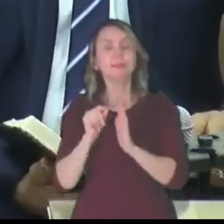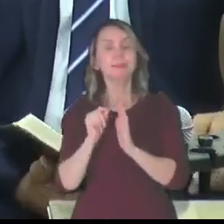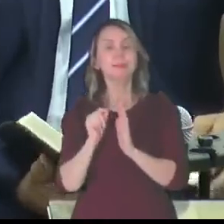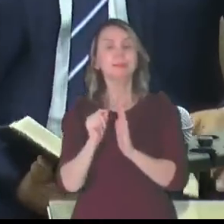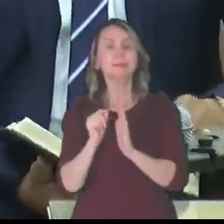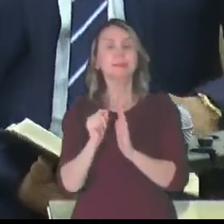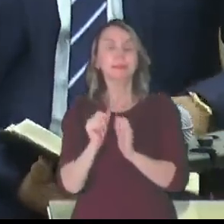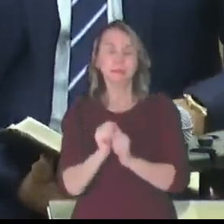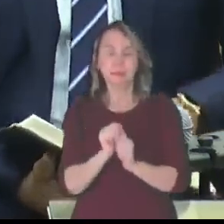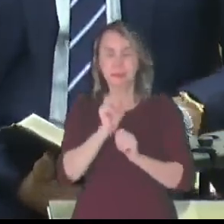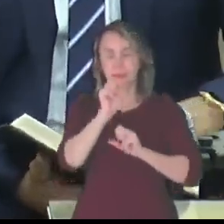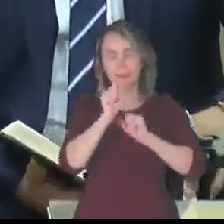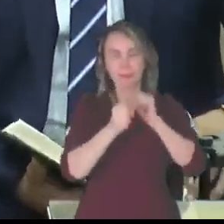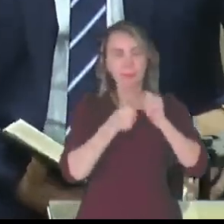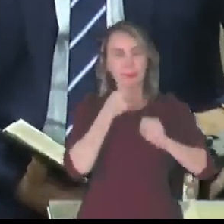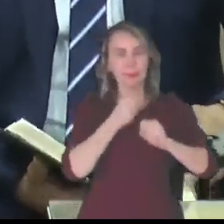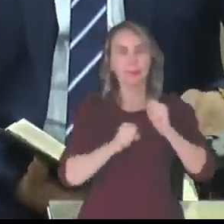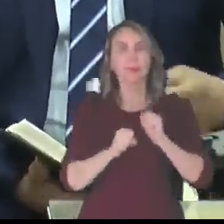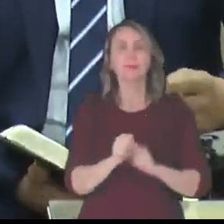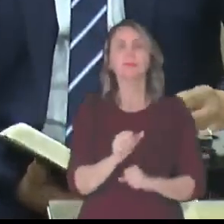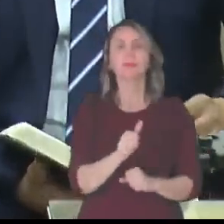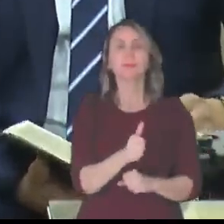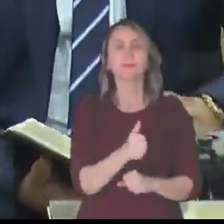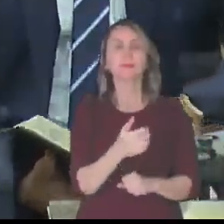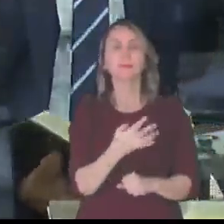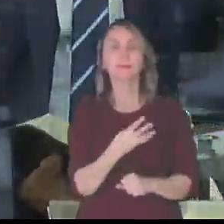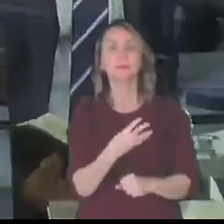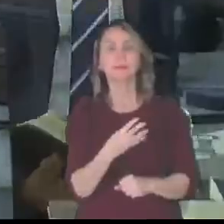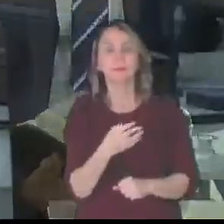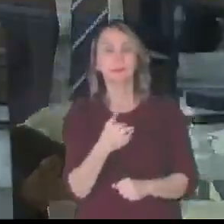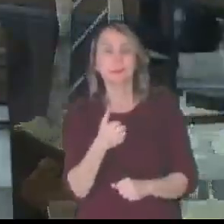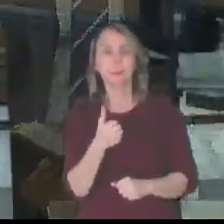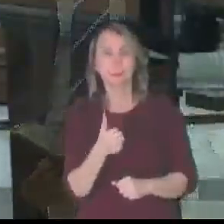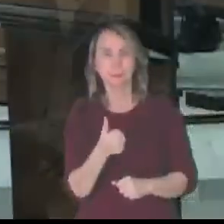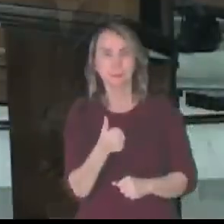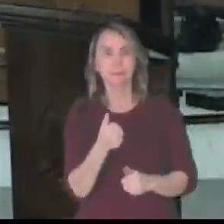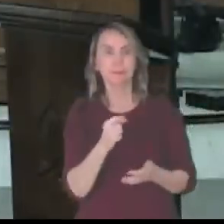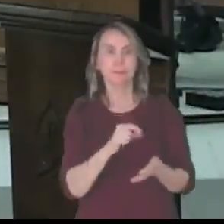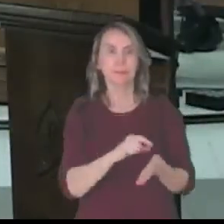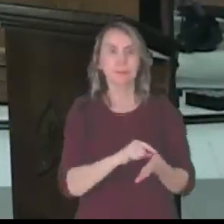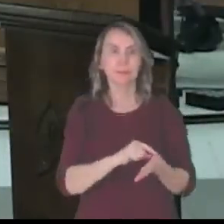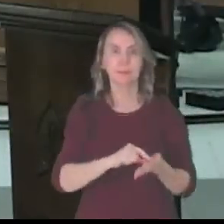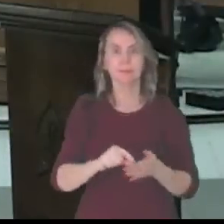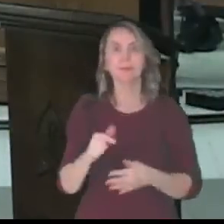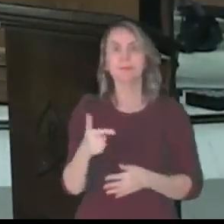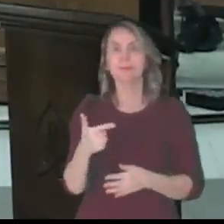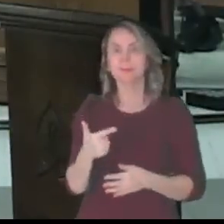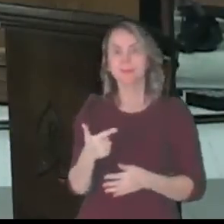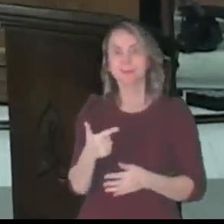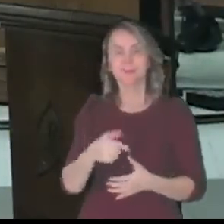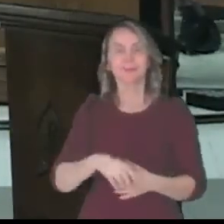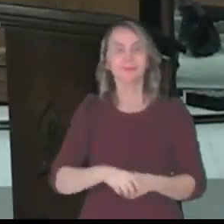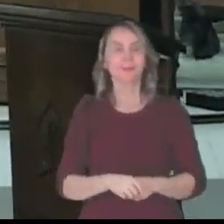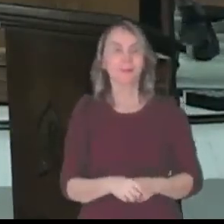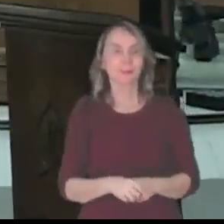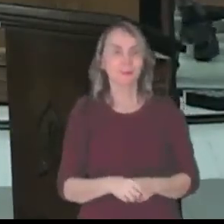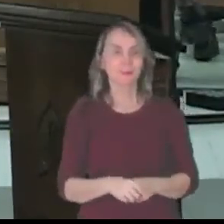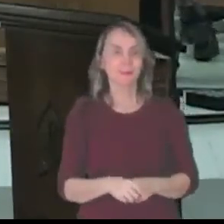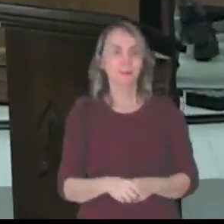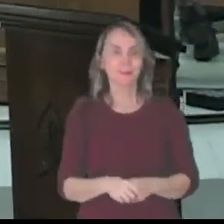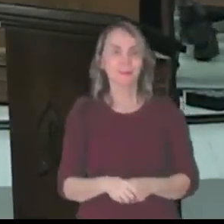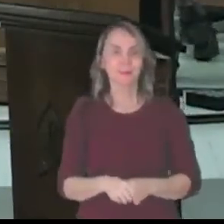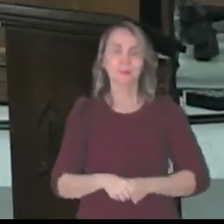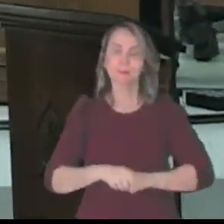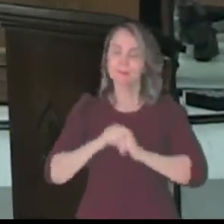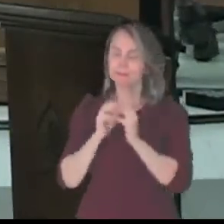o Salmo 141 Versículo 2 por favor vamos para o Salmo 141 Versículo 2 suba